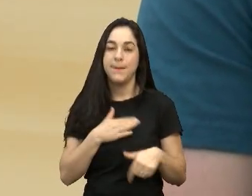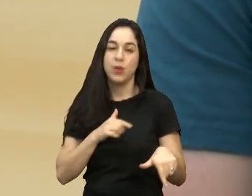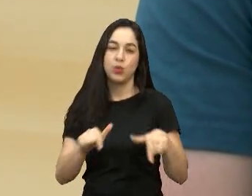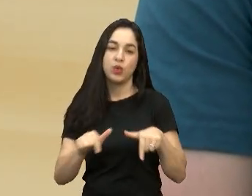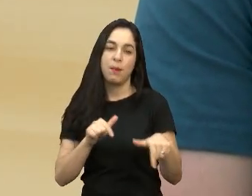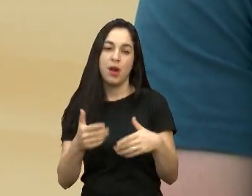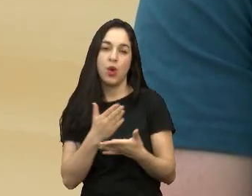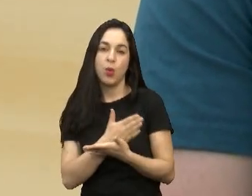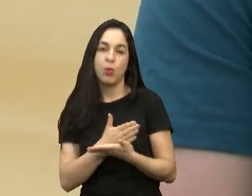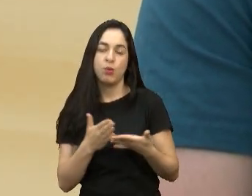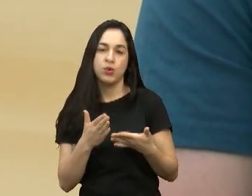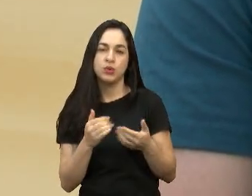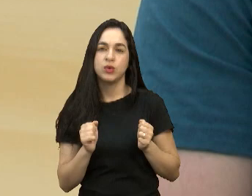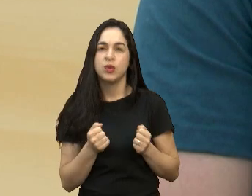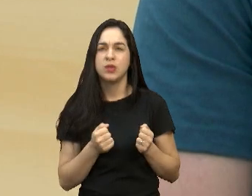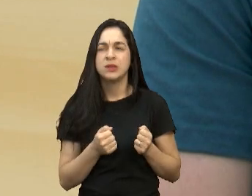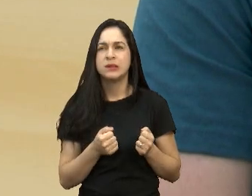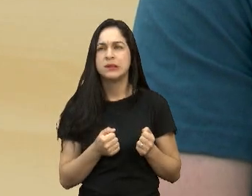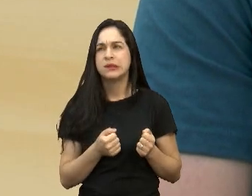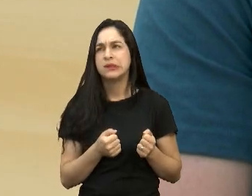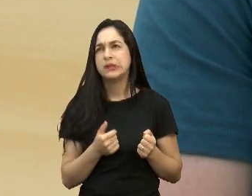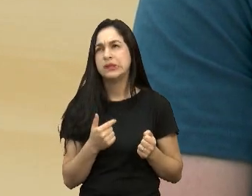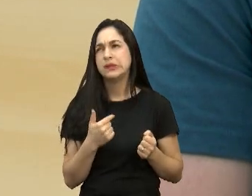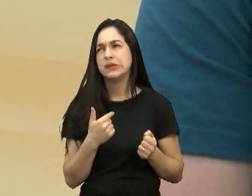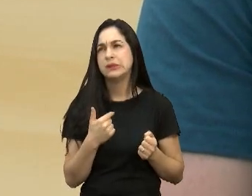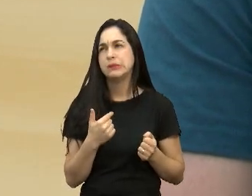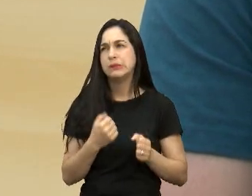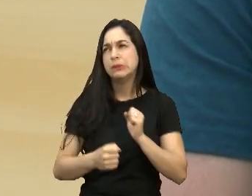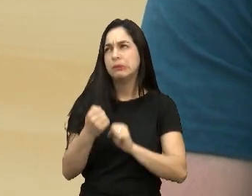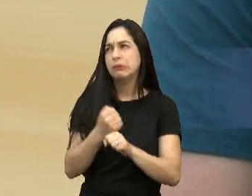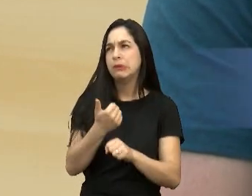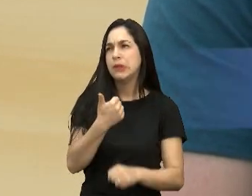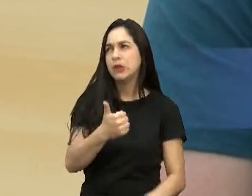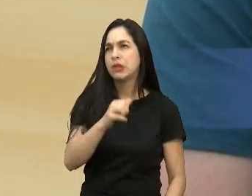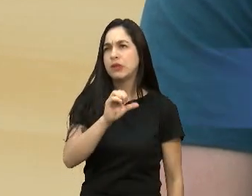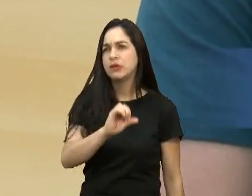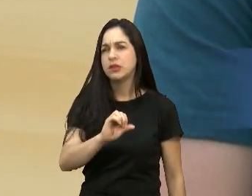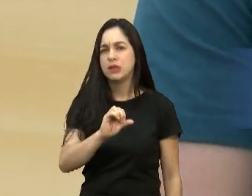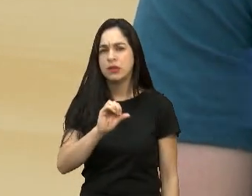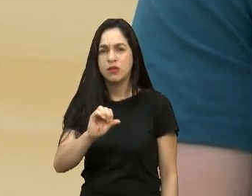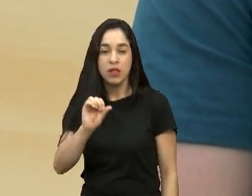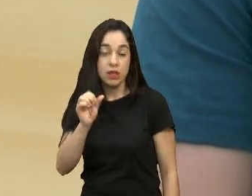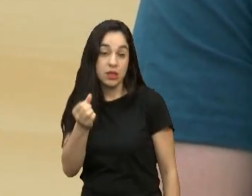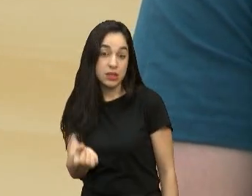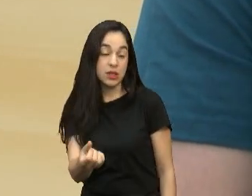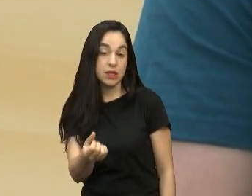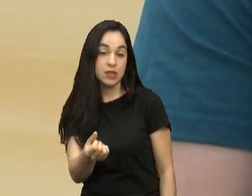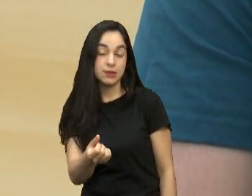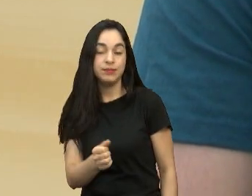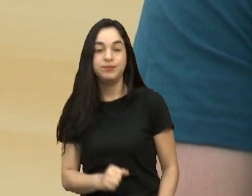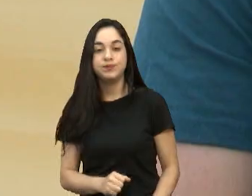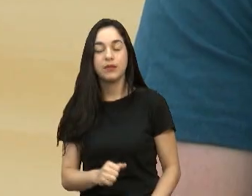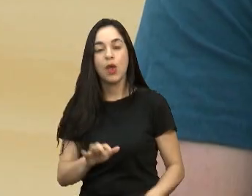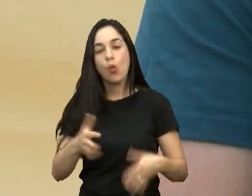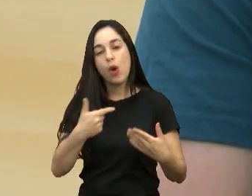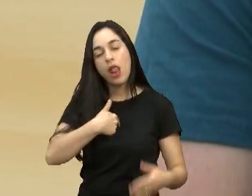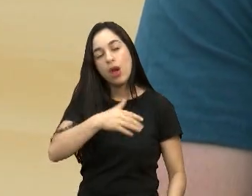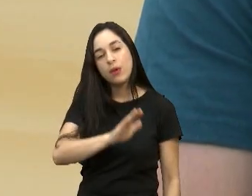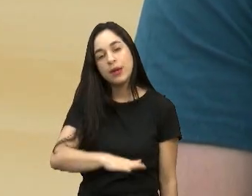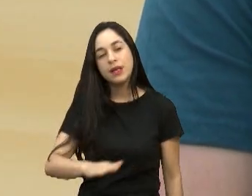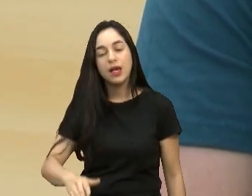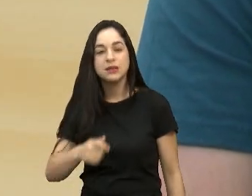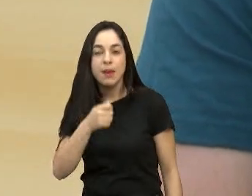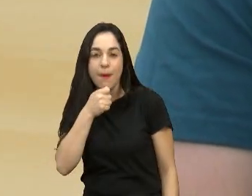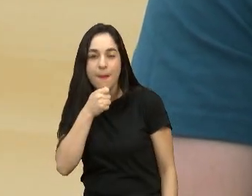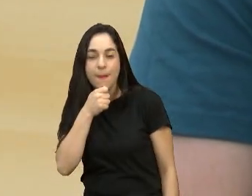início muito bem cedo, assim, em 96, para falar a verdade, o primeiro contato com o palco. Fazia dublagem quando era criança, em festinha de igreja,